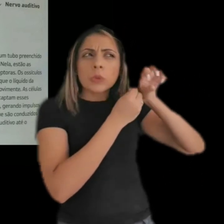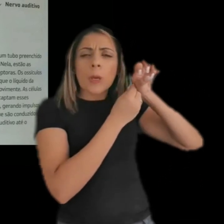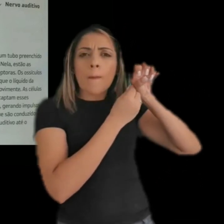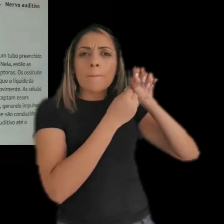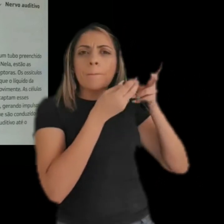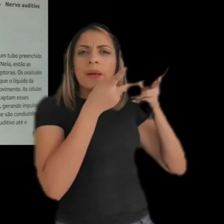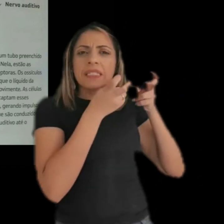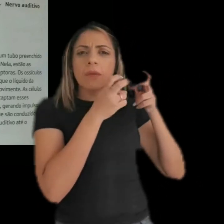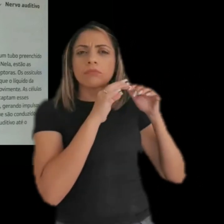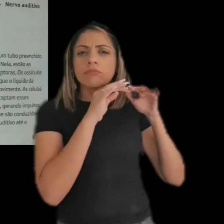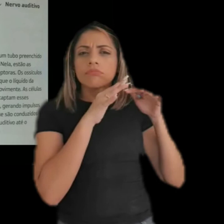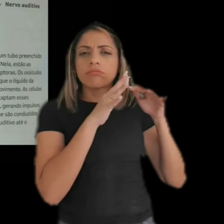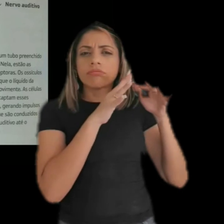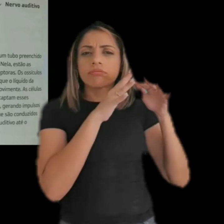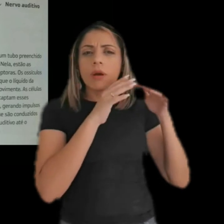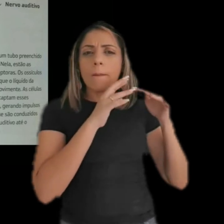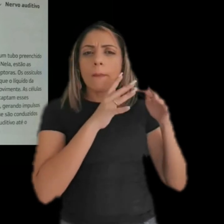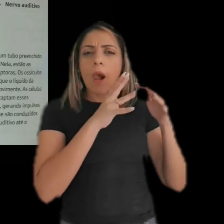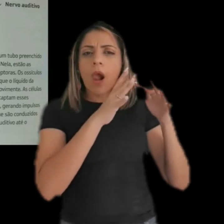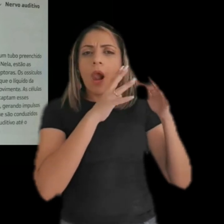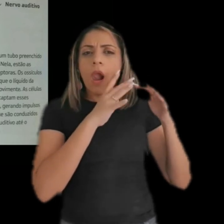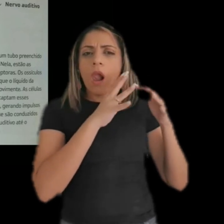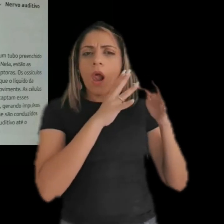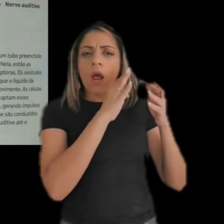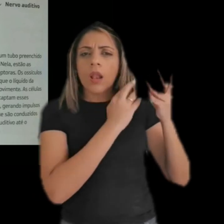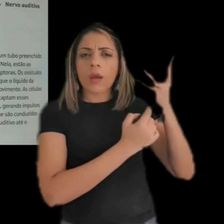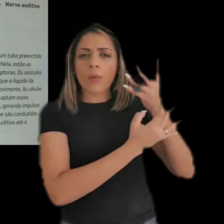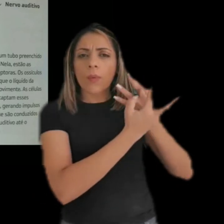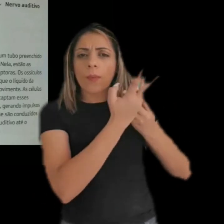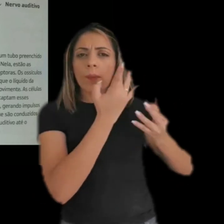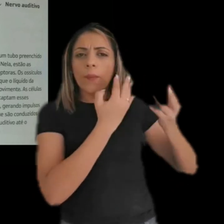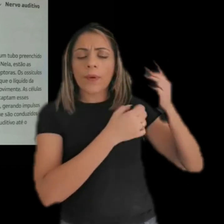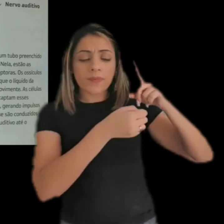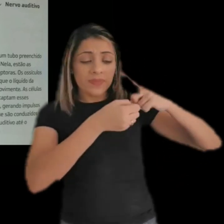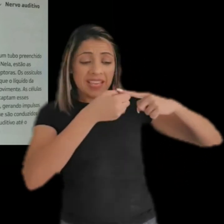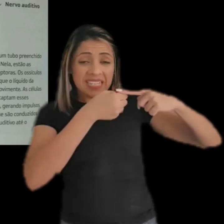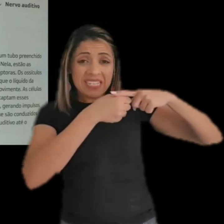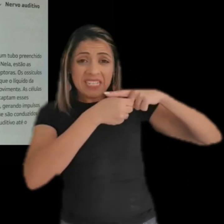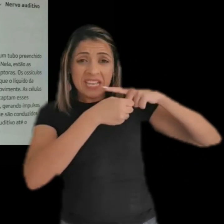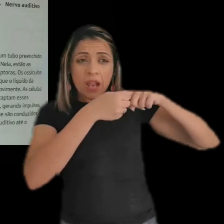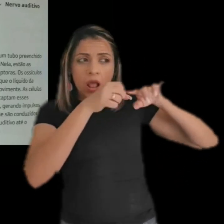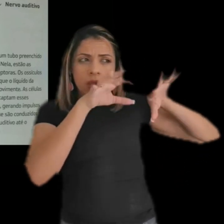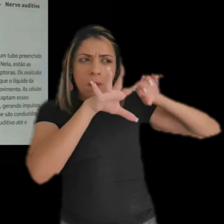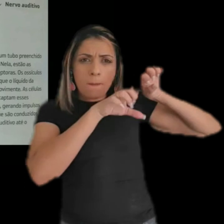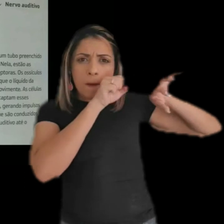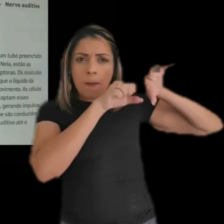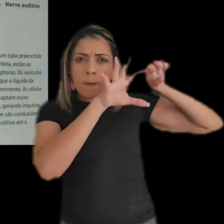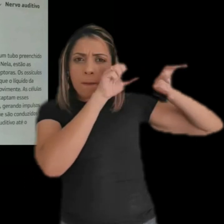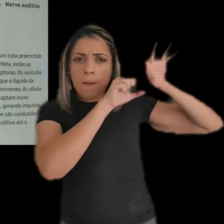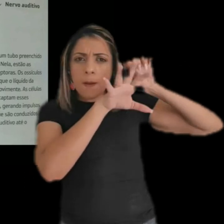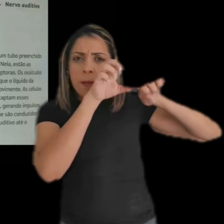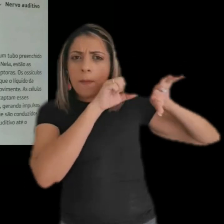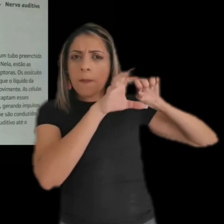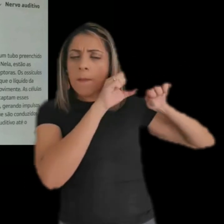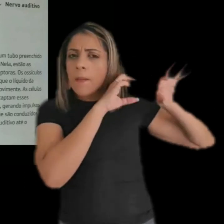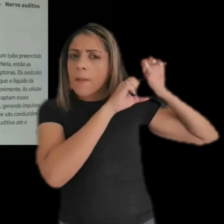se movimentar e vai ativar as células ciliadas que estão presentes aqui dentro da cóclea, tá? Essas células ciliadas